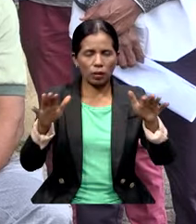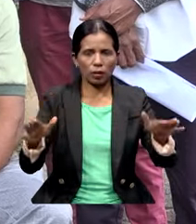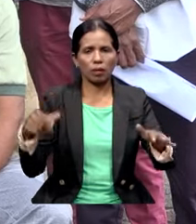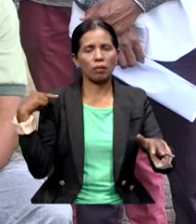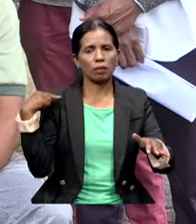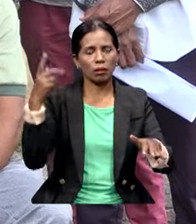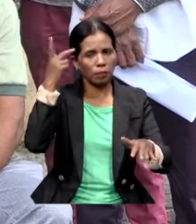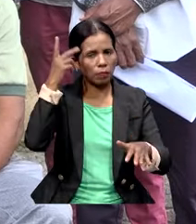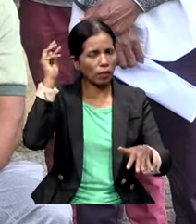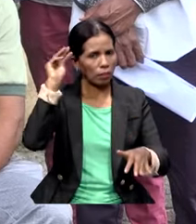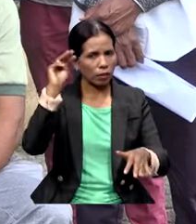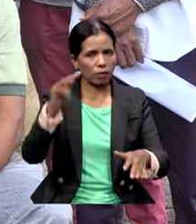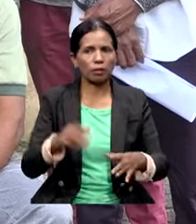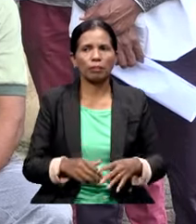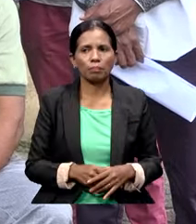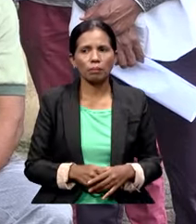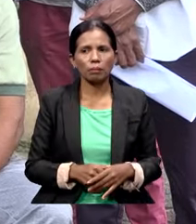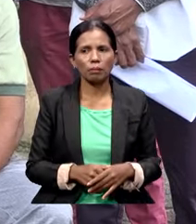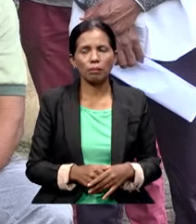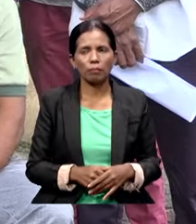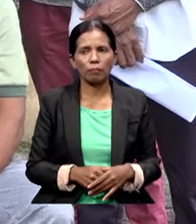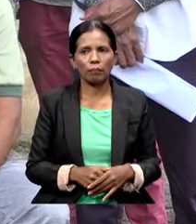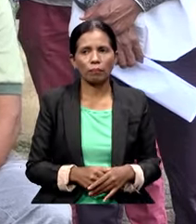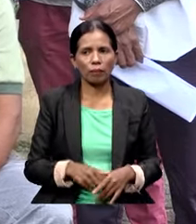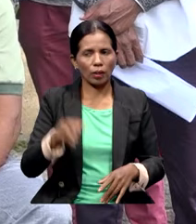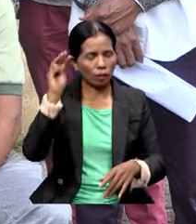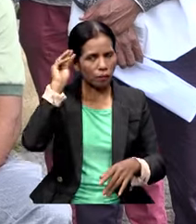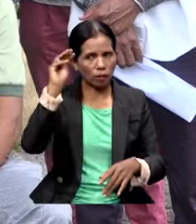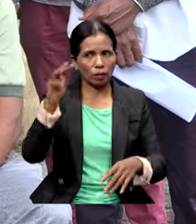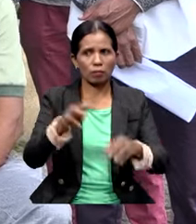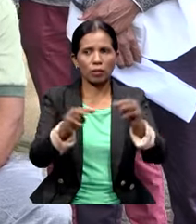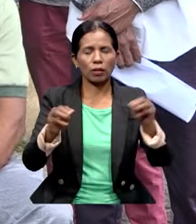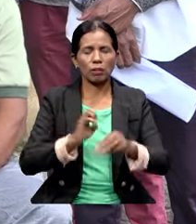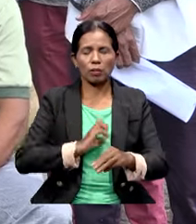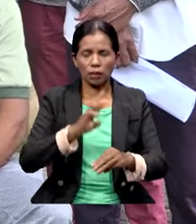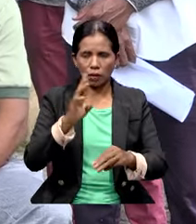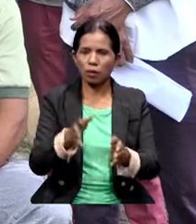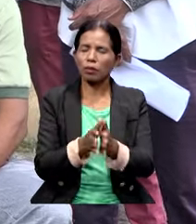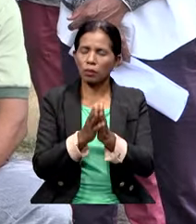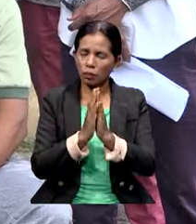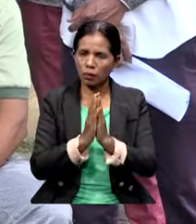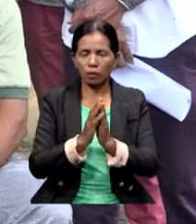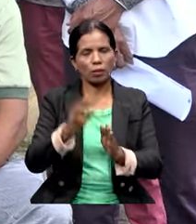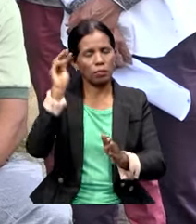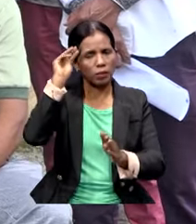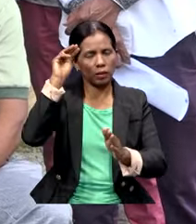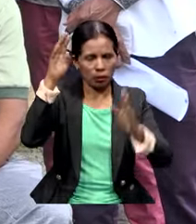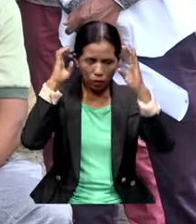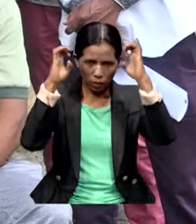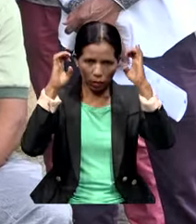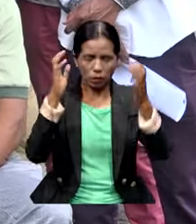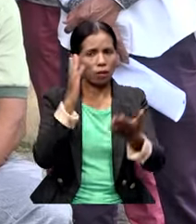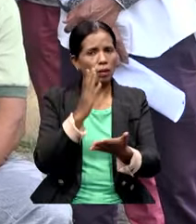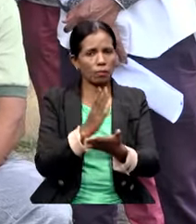gabinete do primeiro-ministro. Antes, né, professor voluntário Sira, em município Hermera Mos, o suba atual ministro da Educação, atua